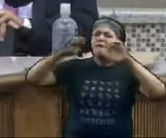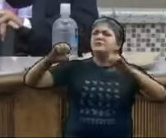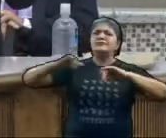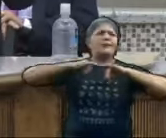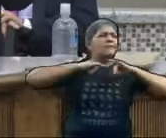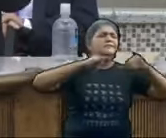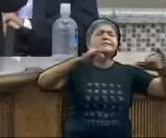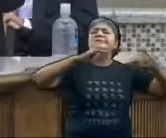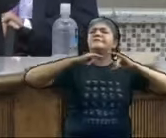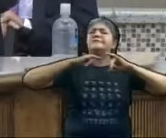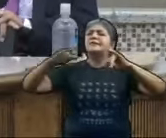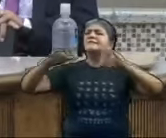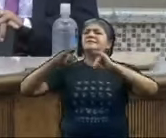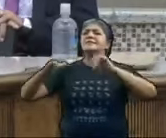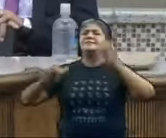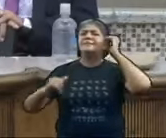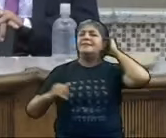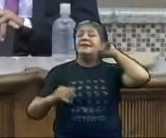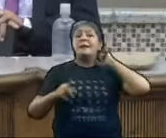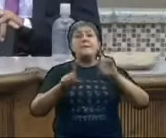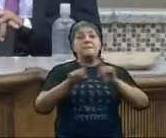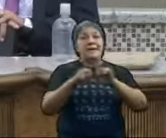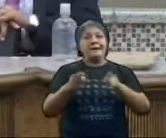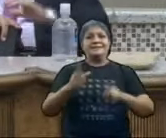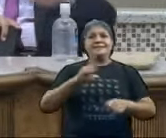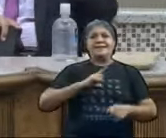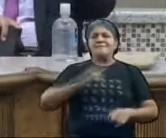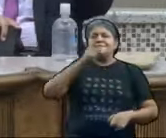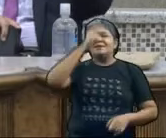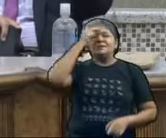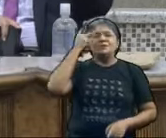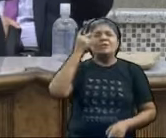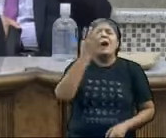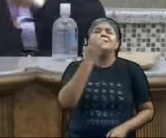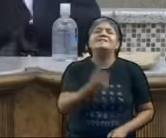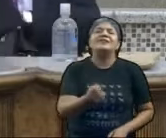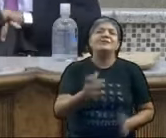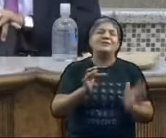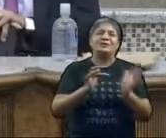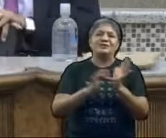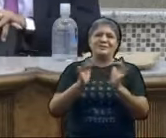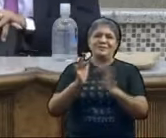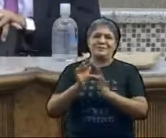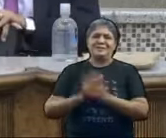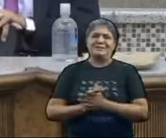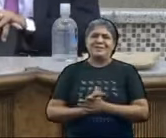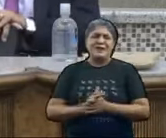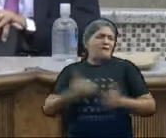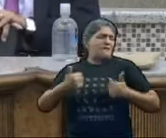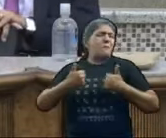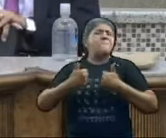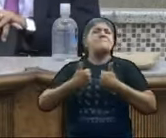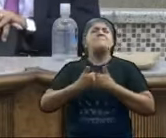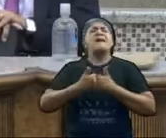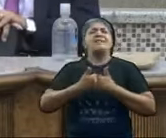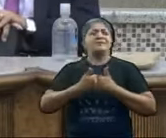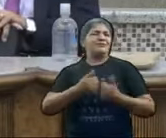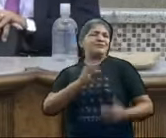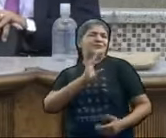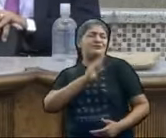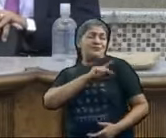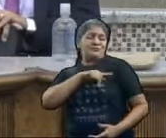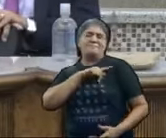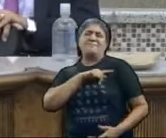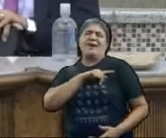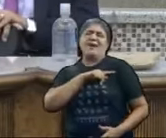queremos aceitar a Cristo como Salvador e Senhor da nossa vida. O dia em que nós estivermos lá nos céus de Deus, nós haveremos